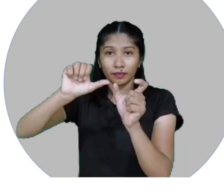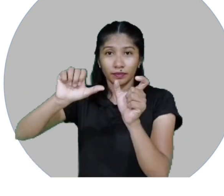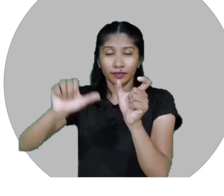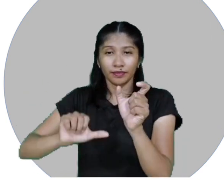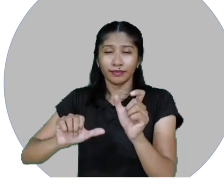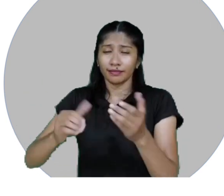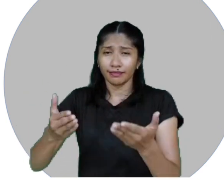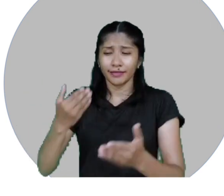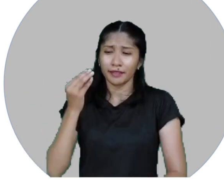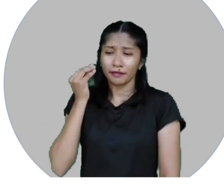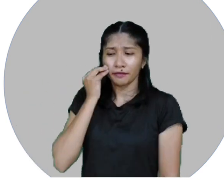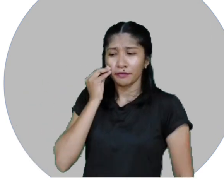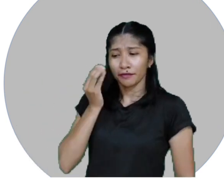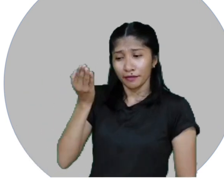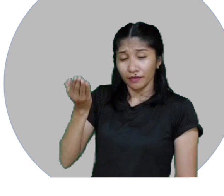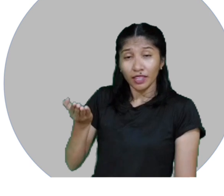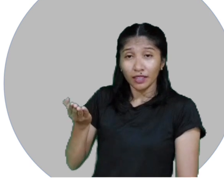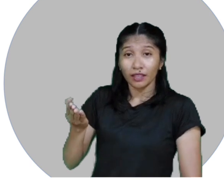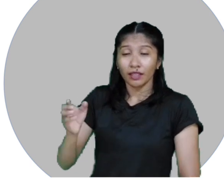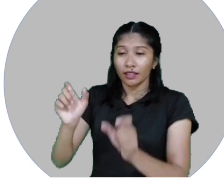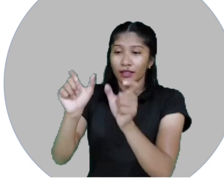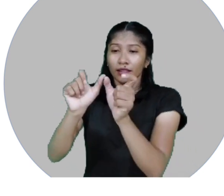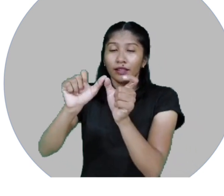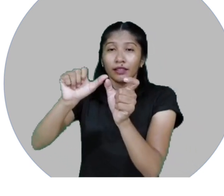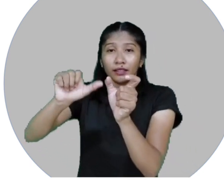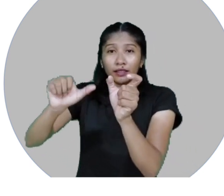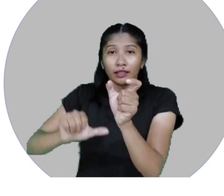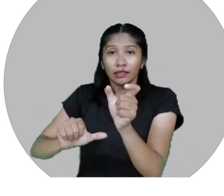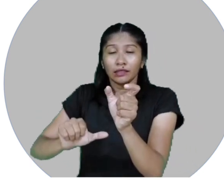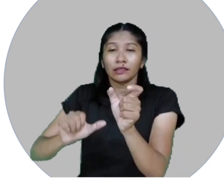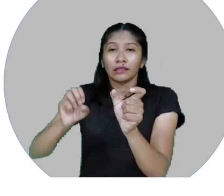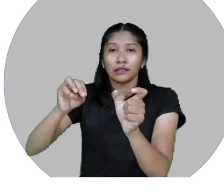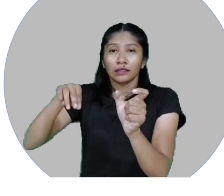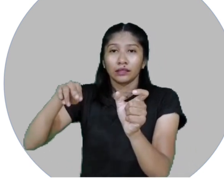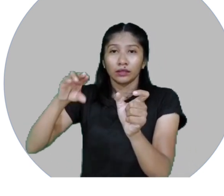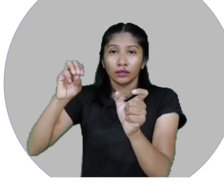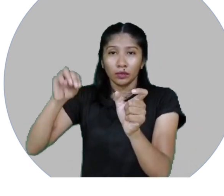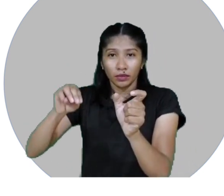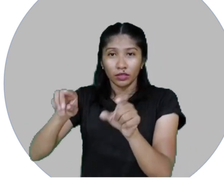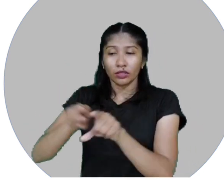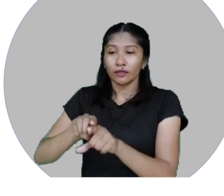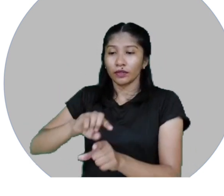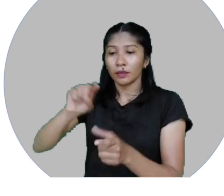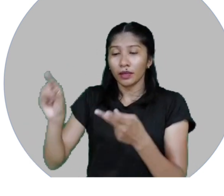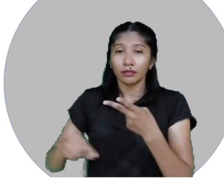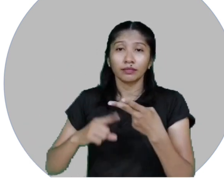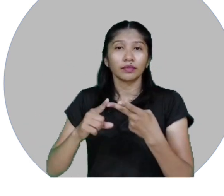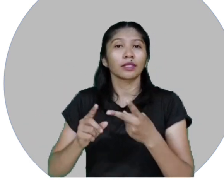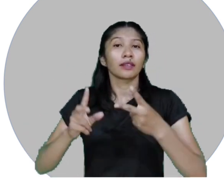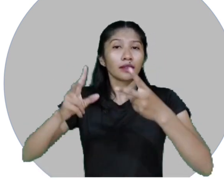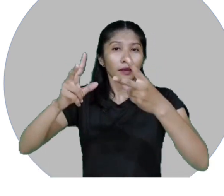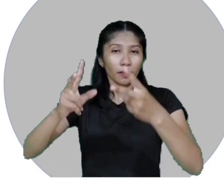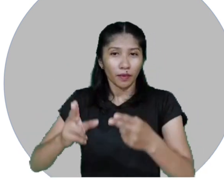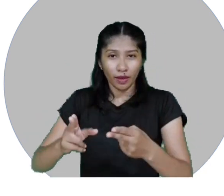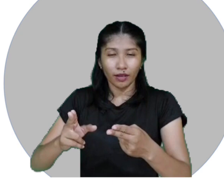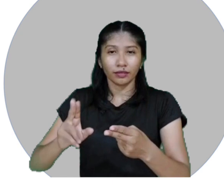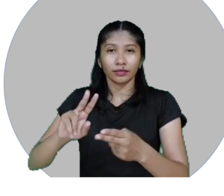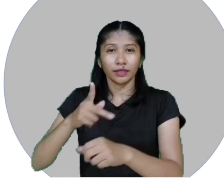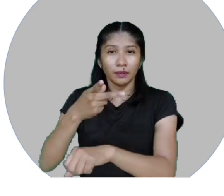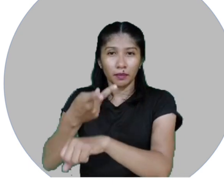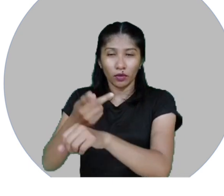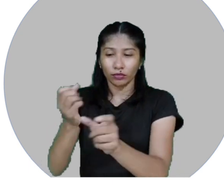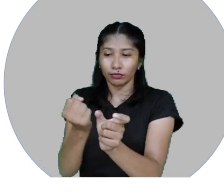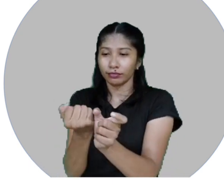Basicamente, nós vamos observar que as desinências do nominativo e vocativo singular são as mesmas que nós encontraremos